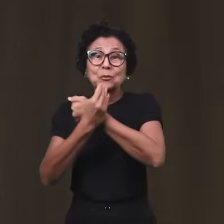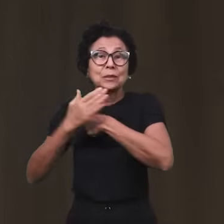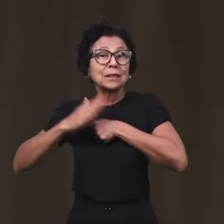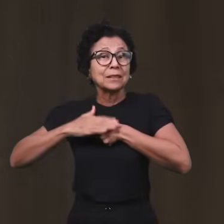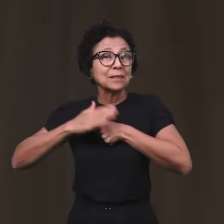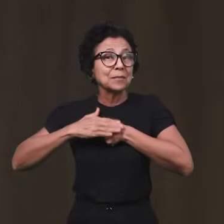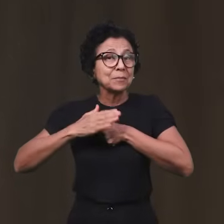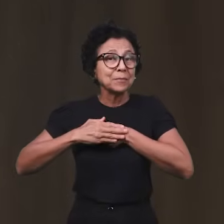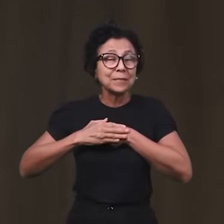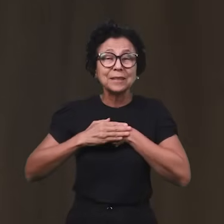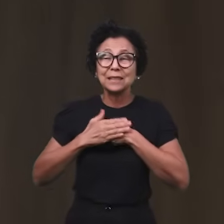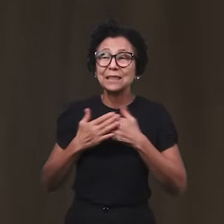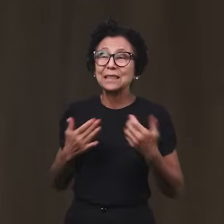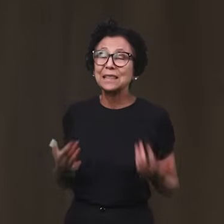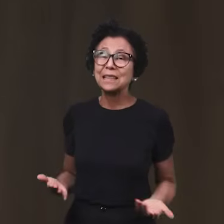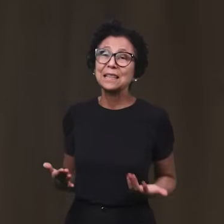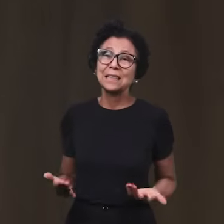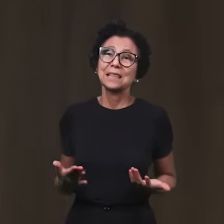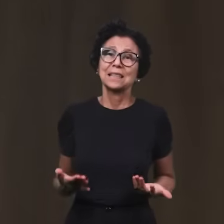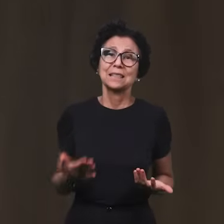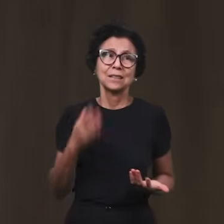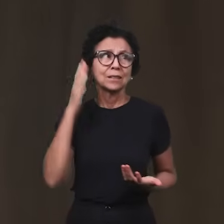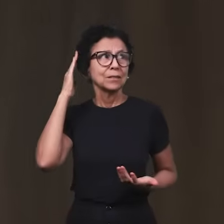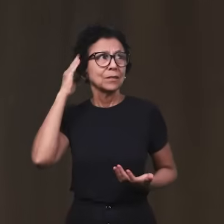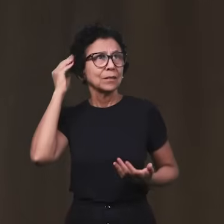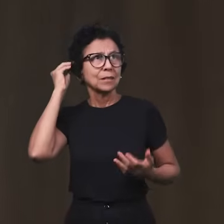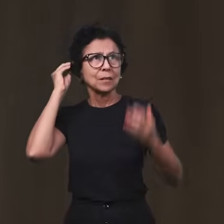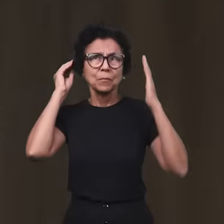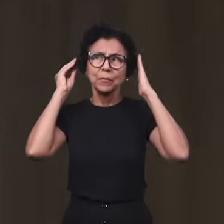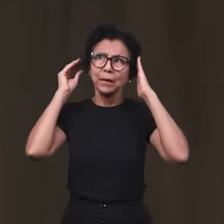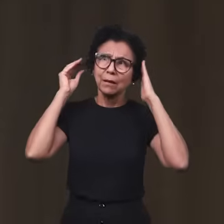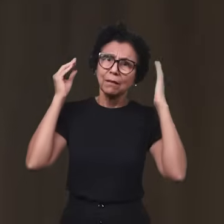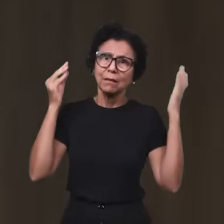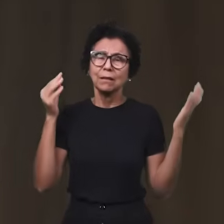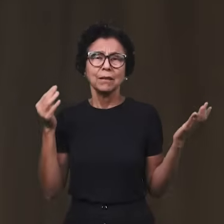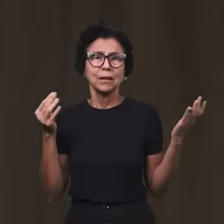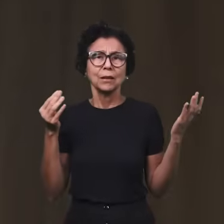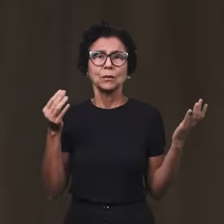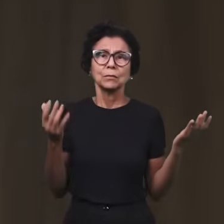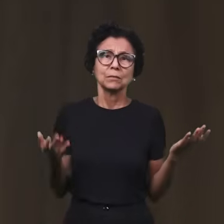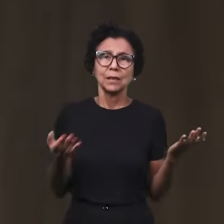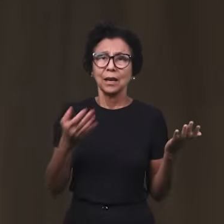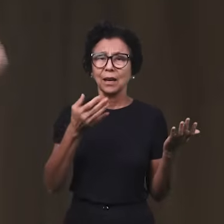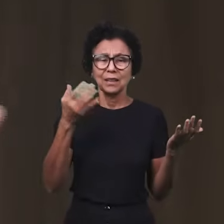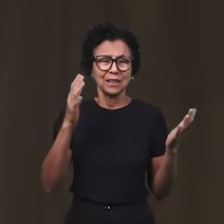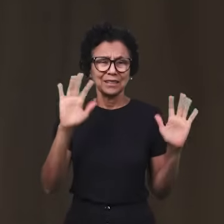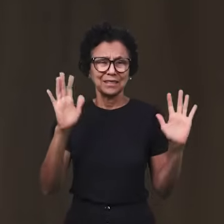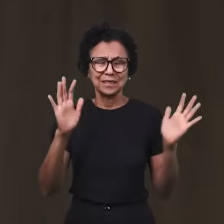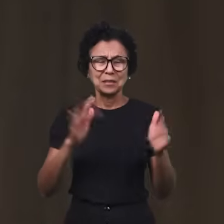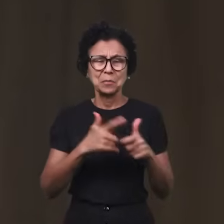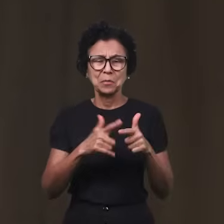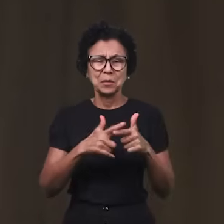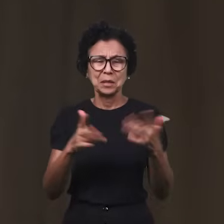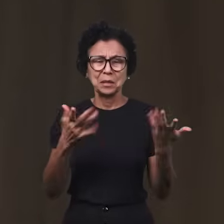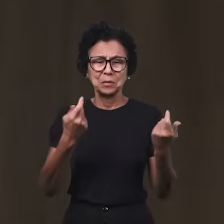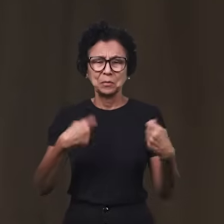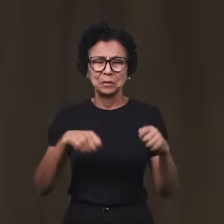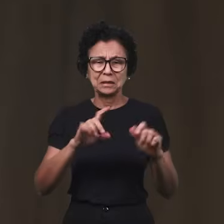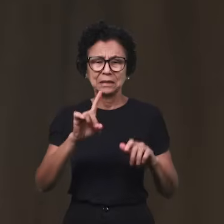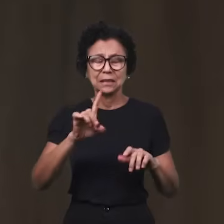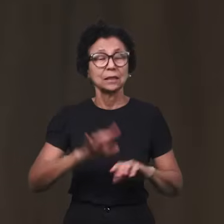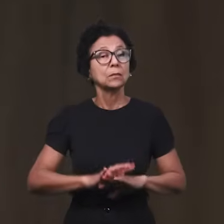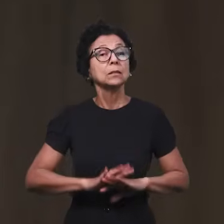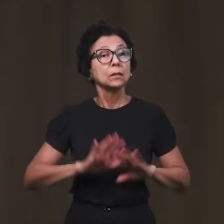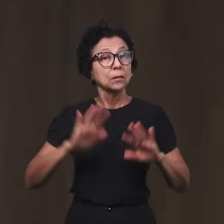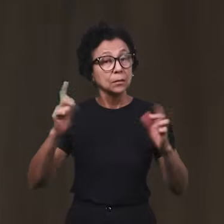deixando de lado, às vezes, um cuidado com a sua aparência. E isso também é importante. Como você falou, na Bíblia, o Senhor mostra mulheres